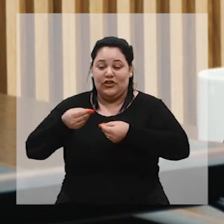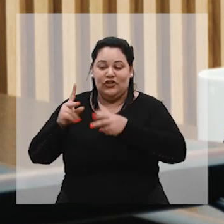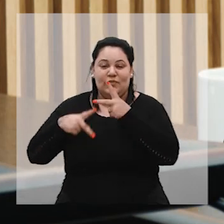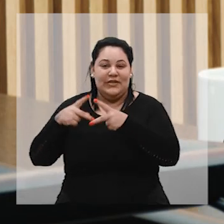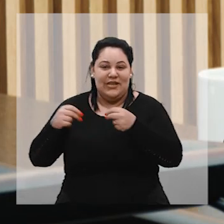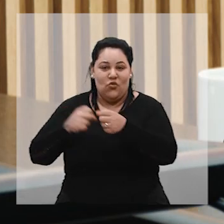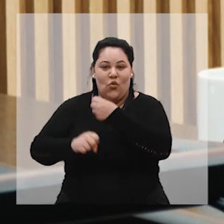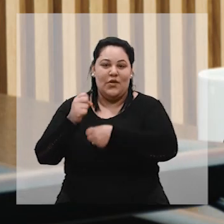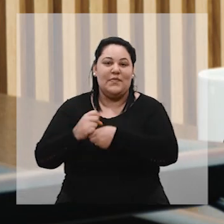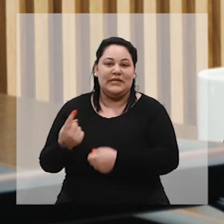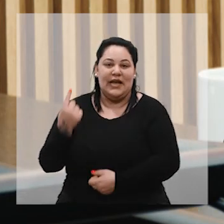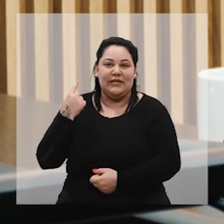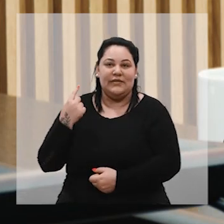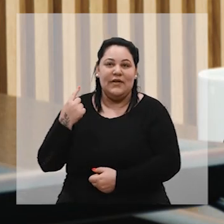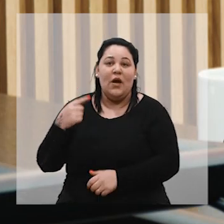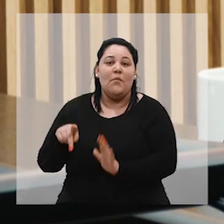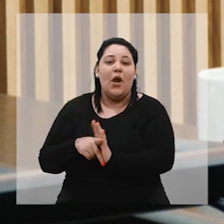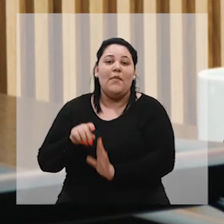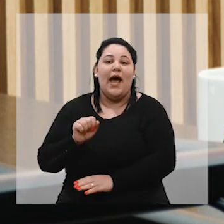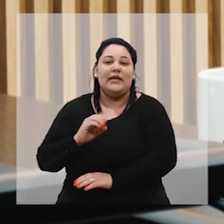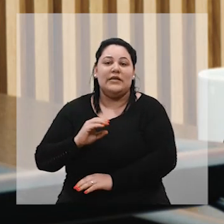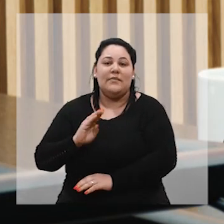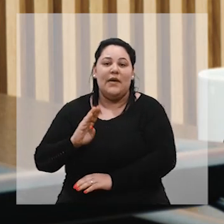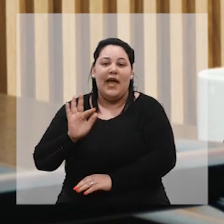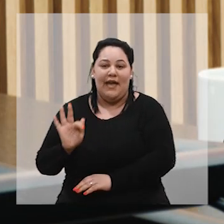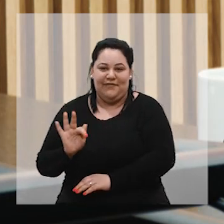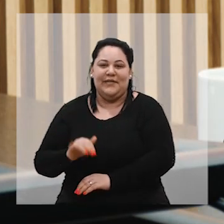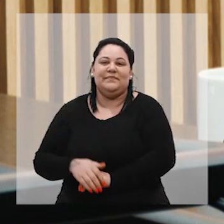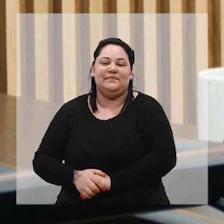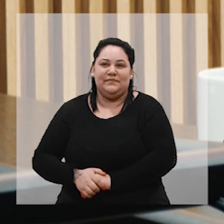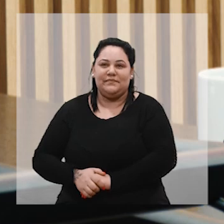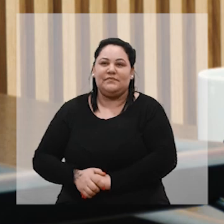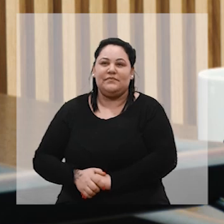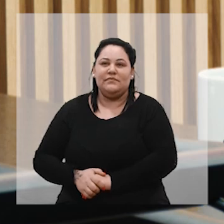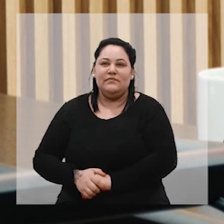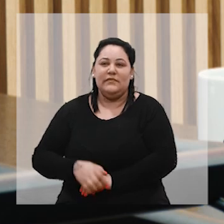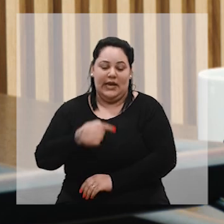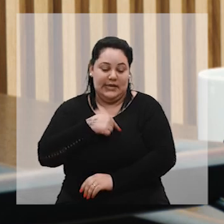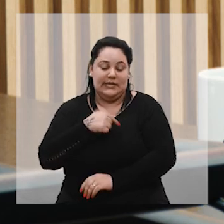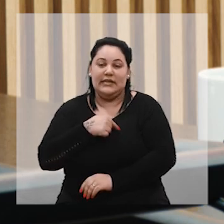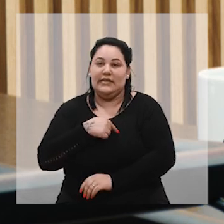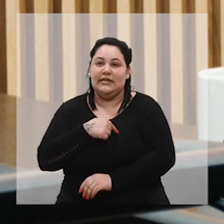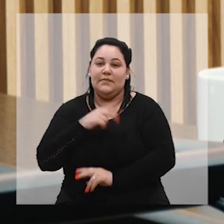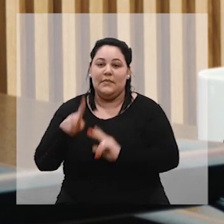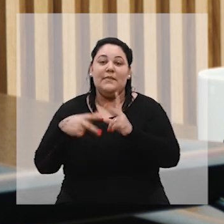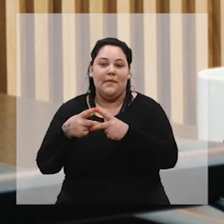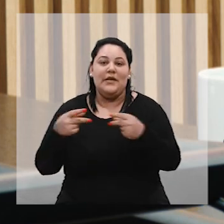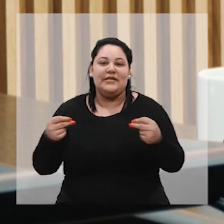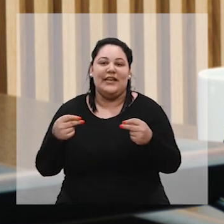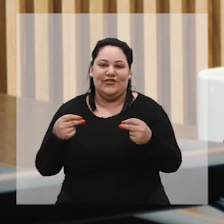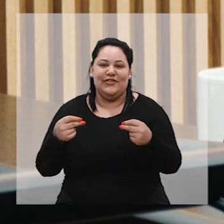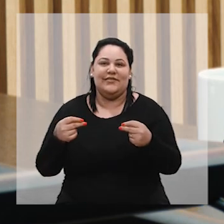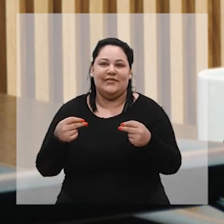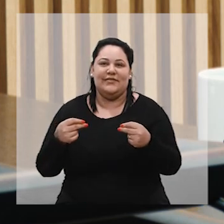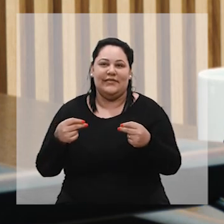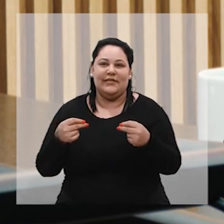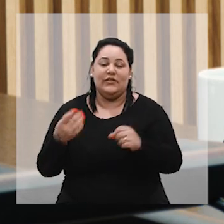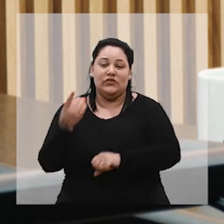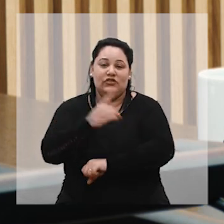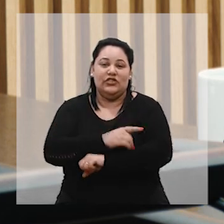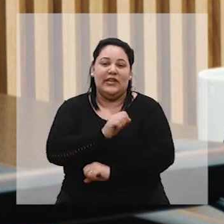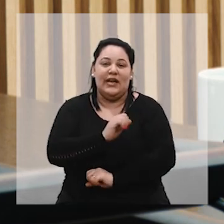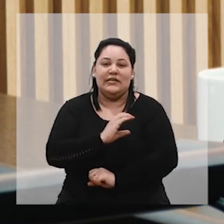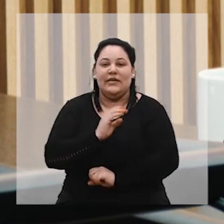hoje, a gente ganhou lá no ano passado da própria CBF. E falar... Pra competição. Não, essa foi presente